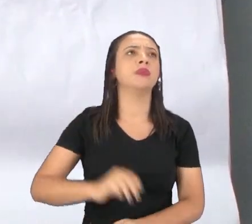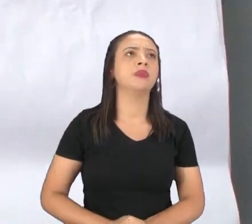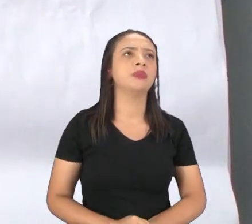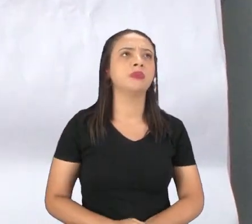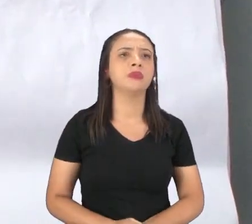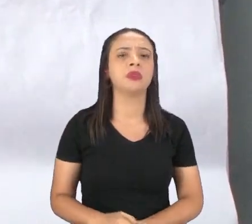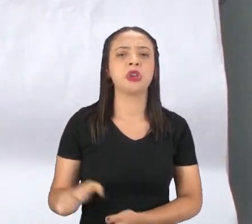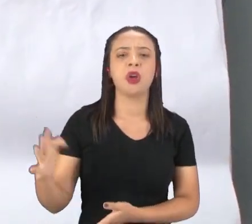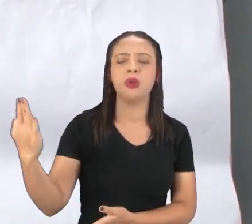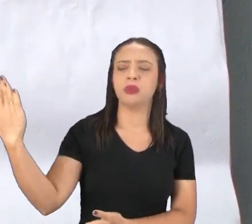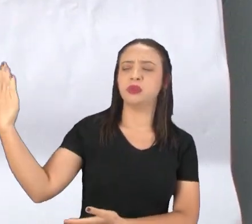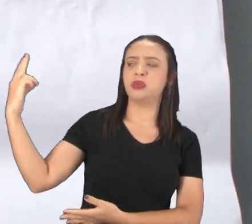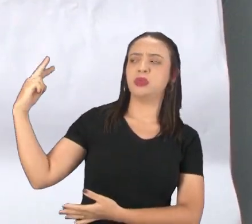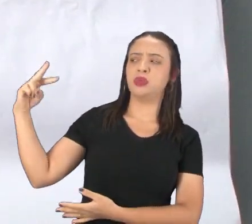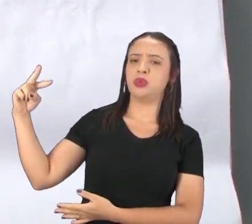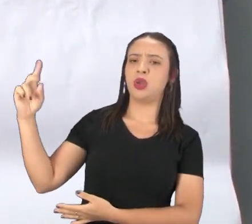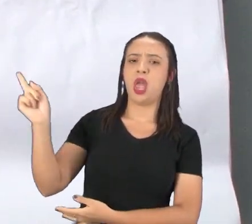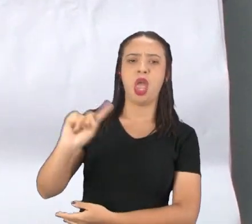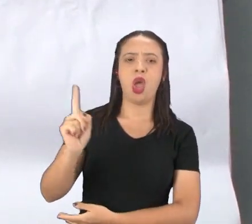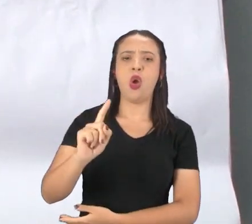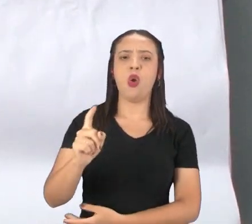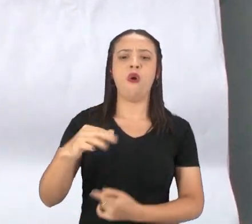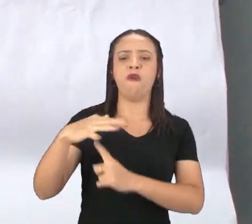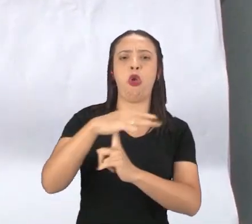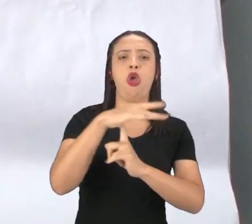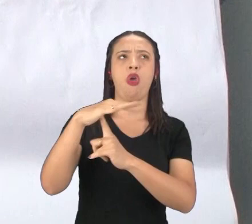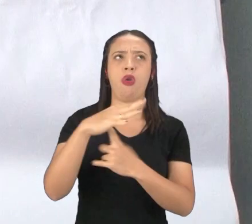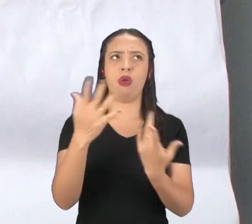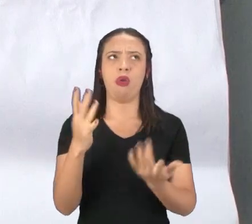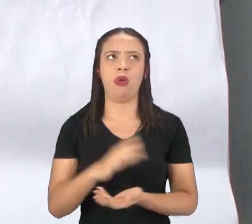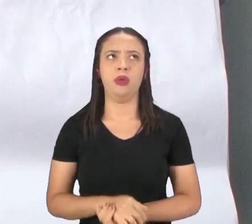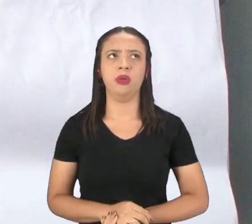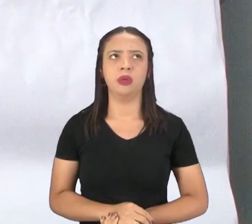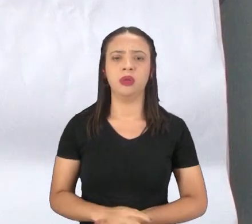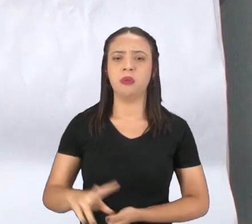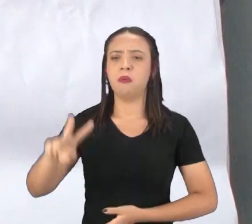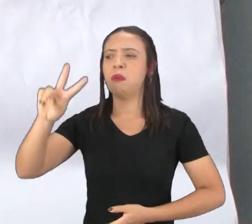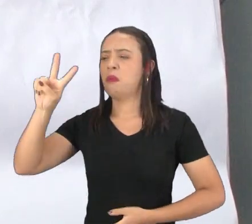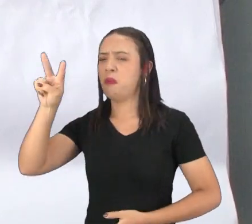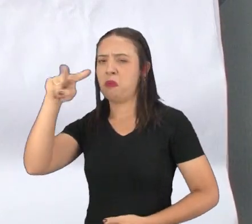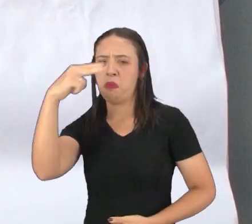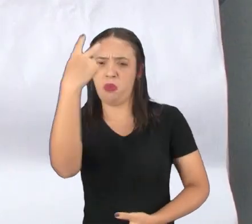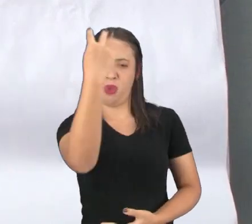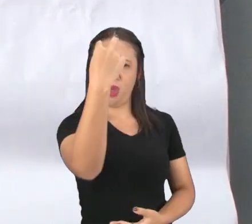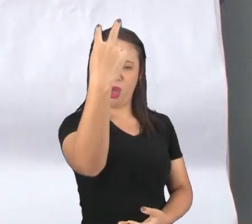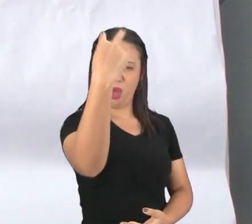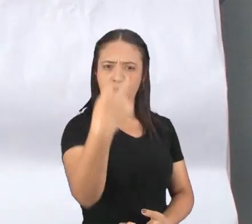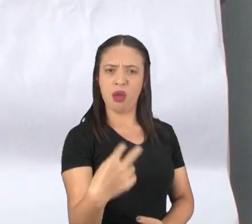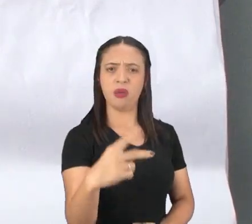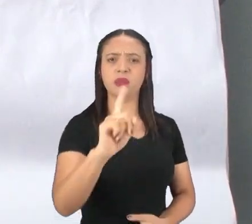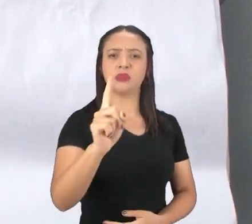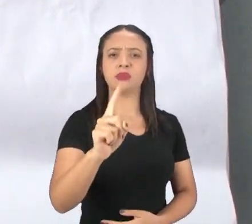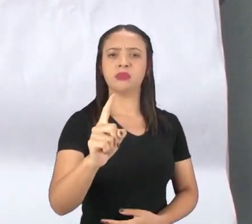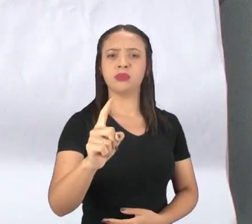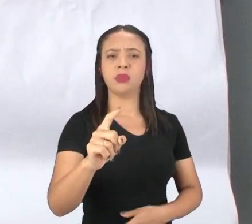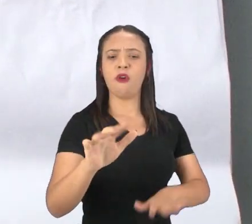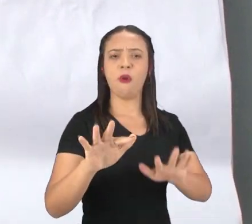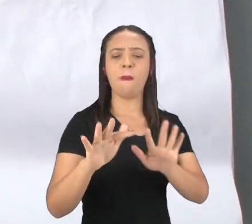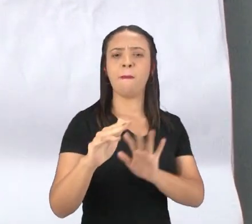me olhe de banda, que eu não sou quitanda. Não me olhe de frente, que eu não sou